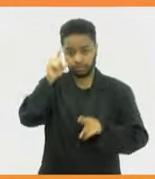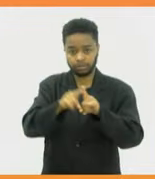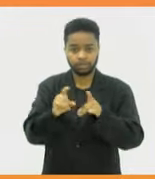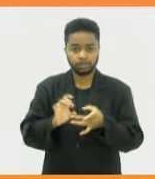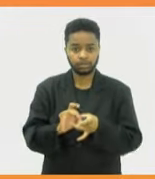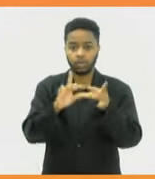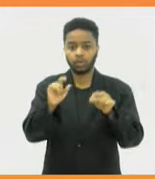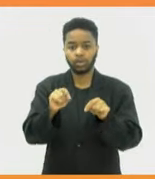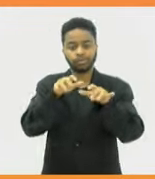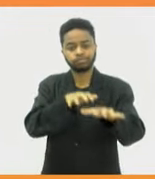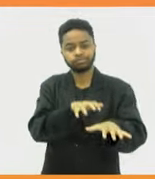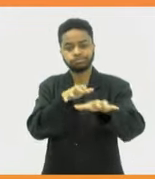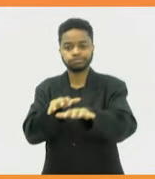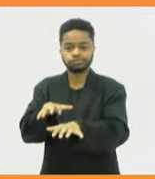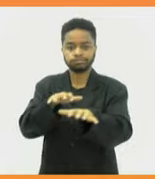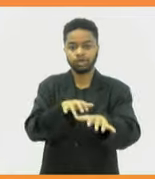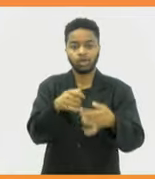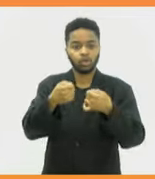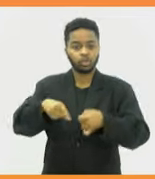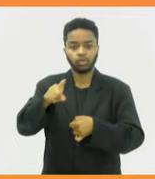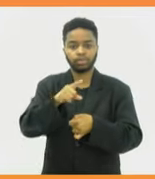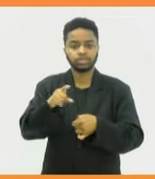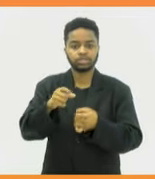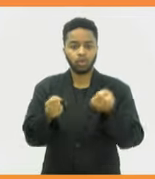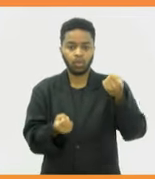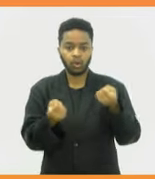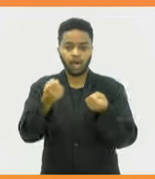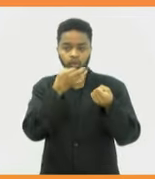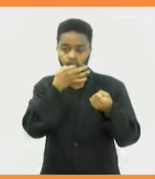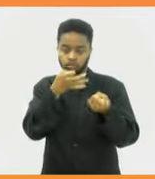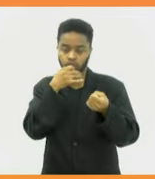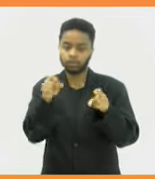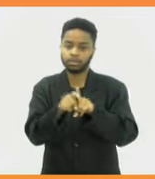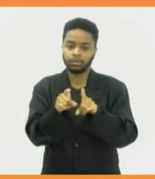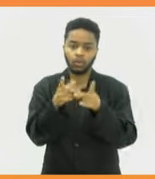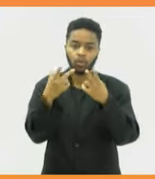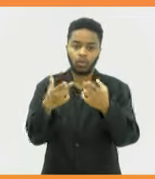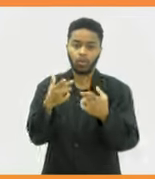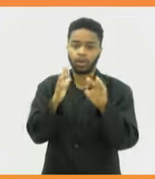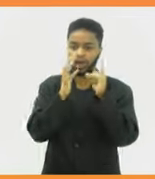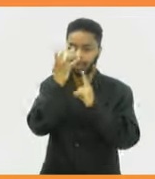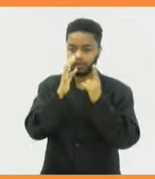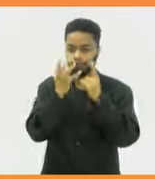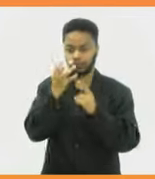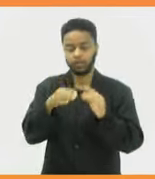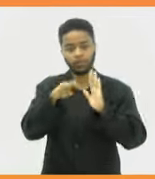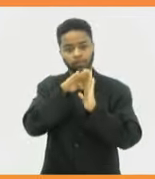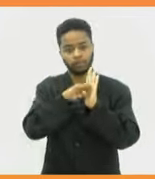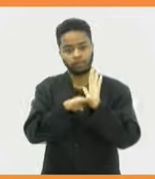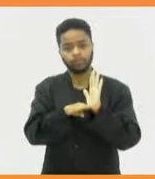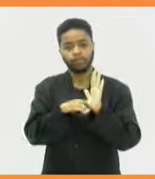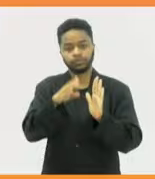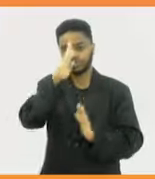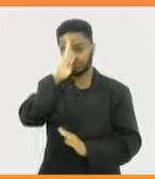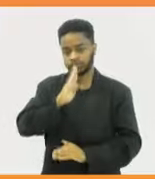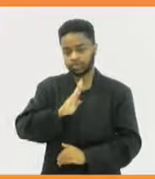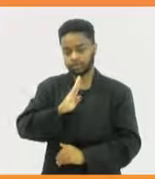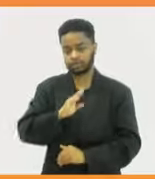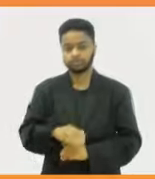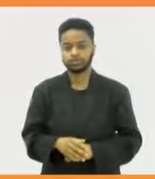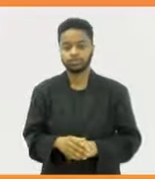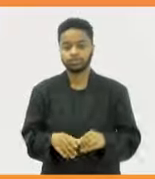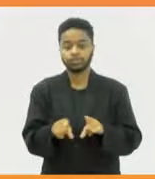inclusive cortejos sem necessidade de carro de som, como ocorre também no carnaval. O programa do festival é inteiramente gratuito e